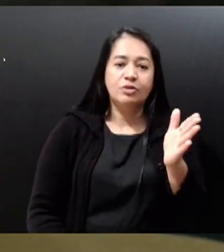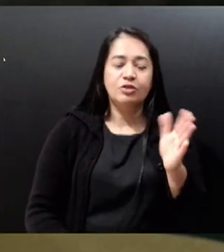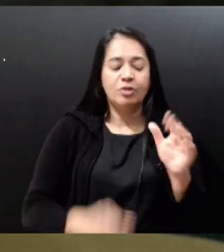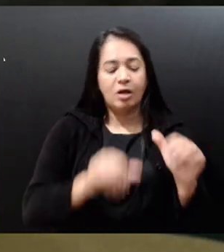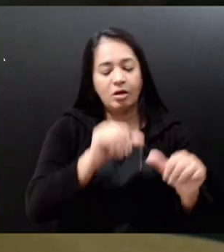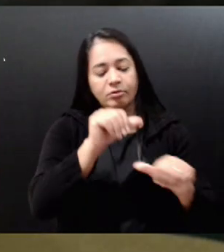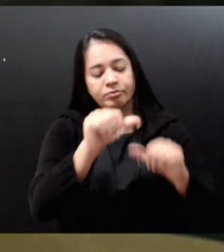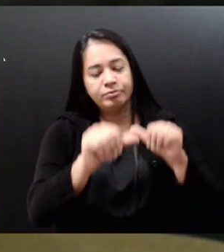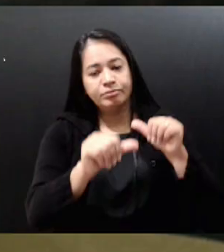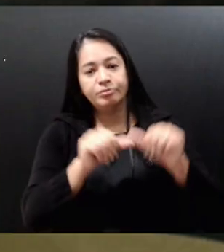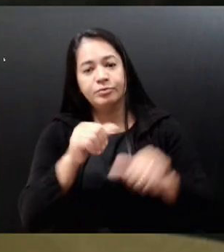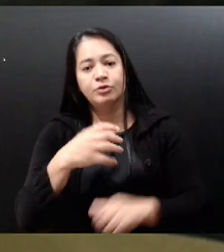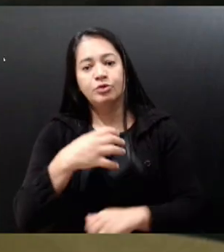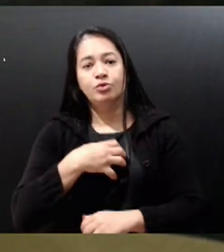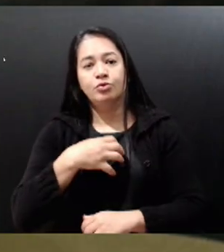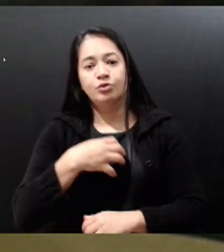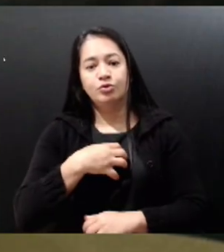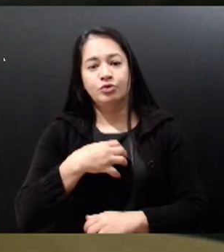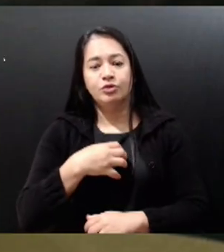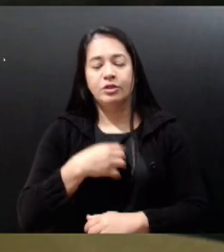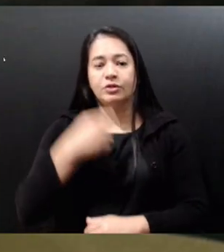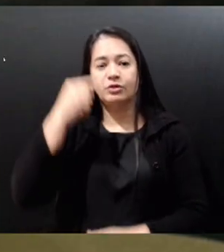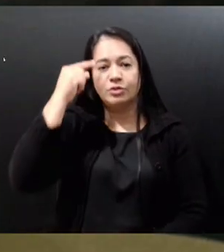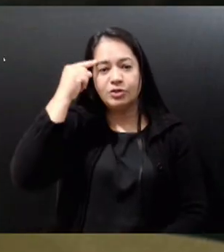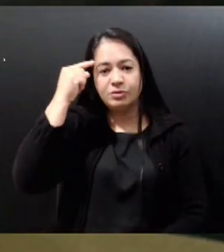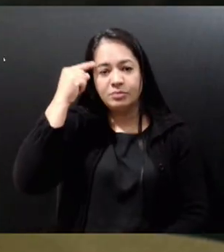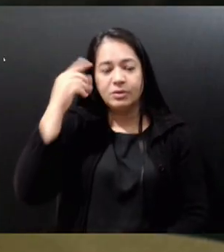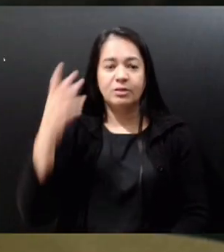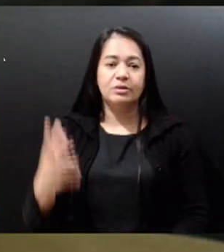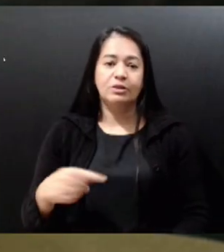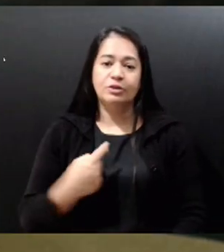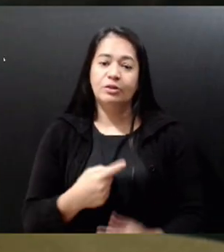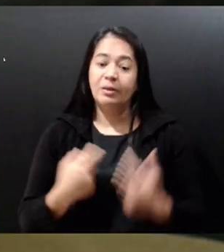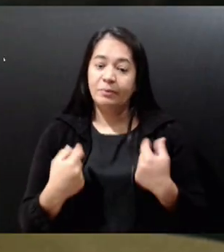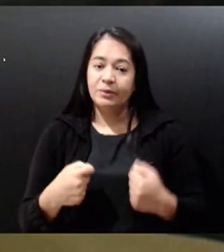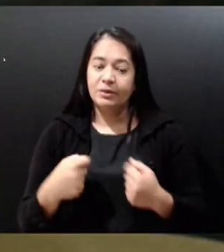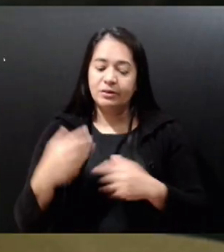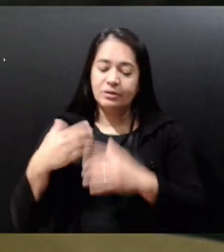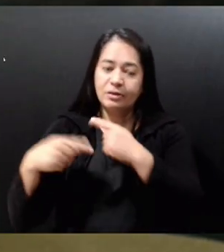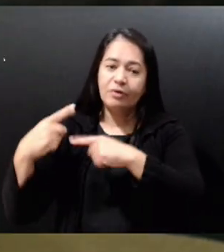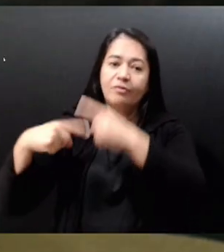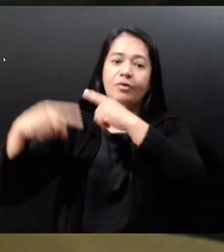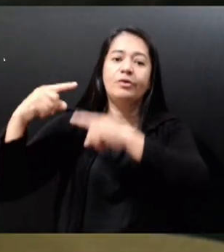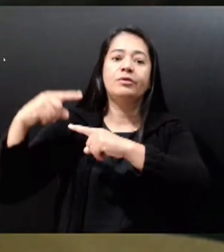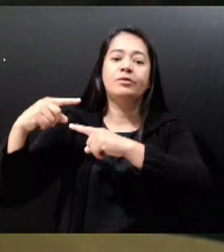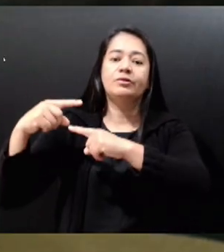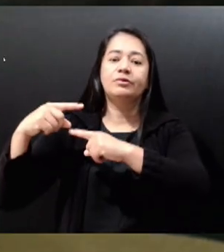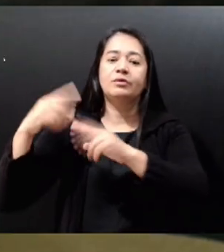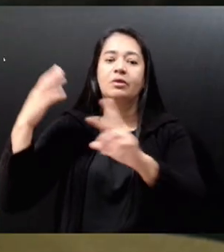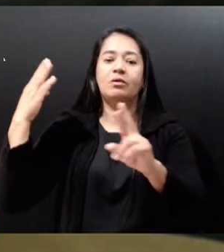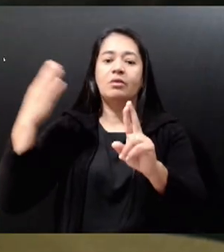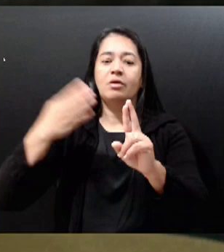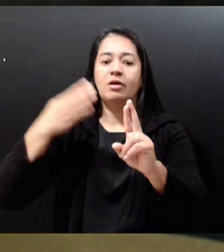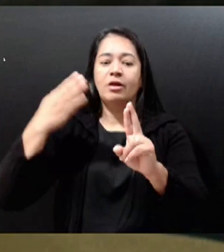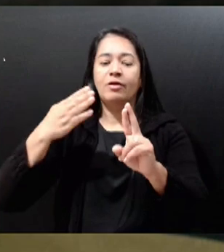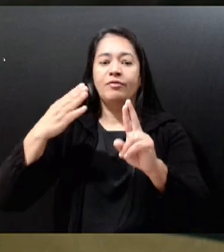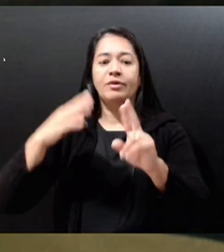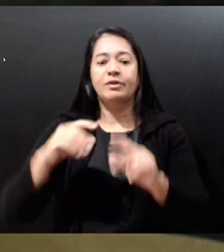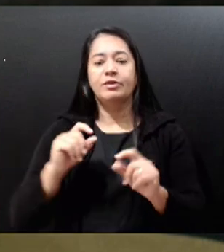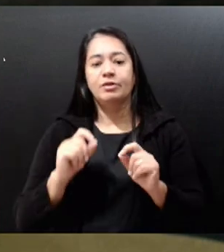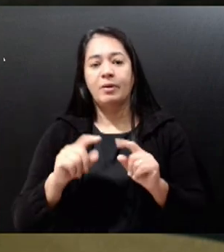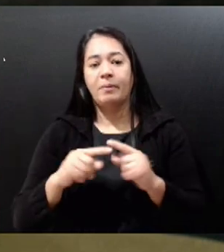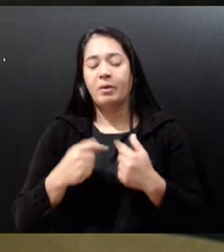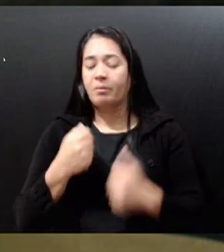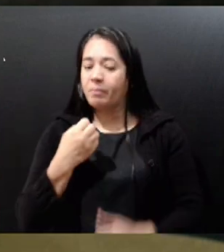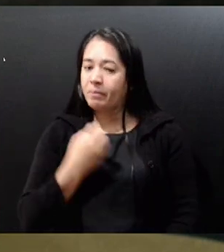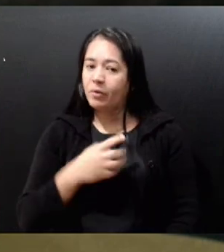forma de pensamento e a gente precisa evoluir ainda, referente a essa questão, mas que bom que a gente pode abrir